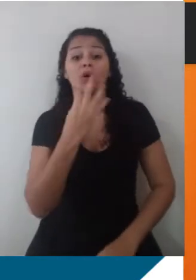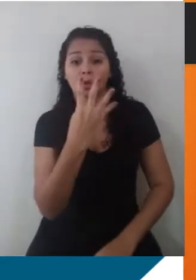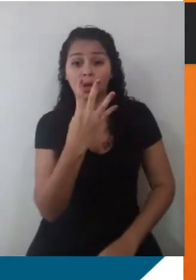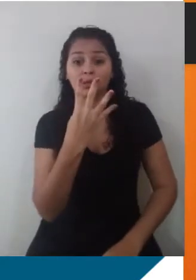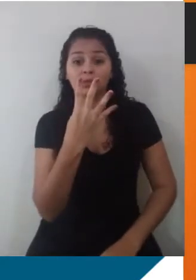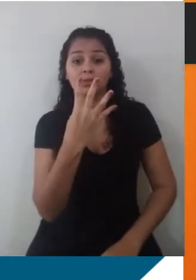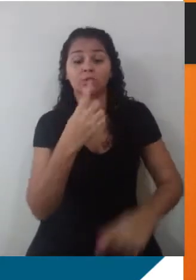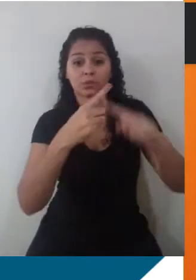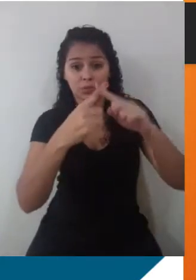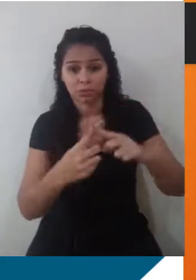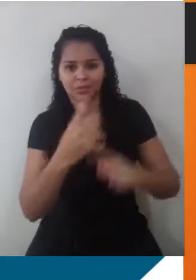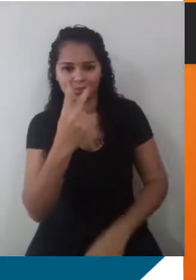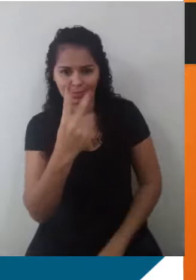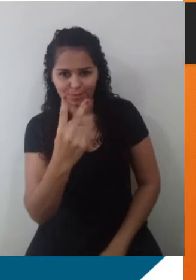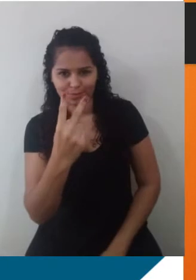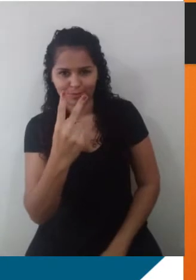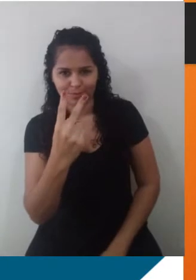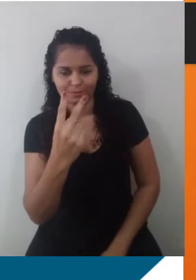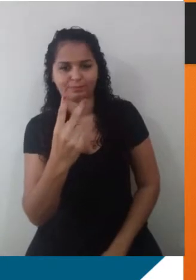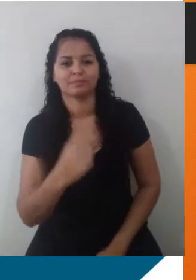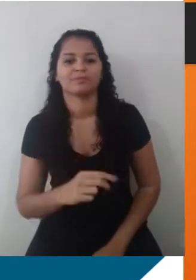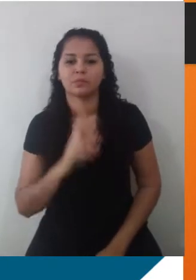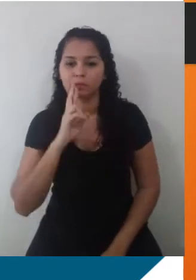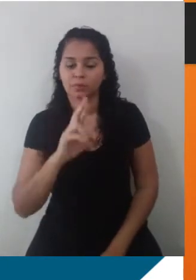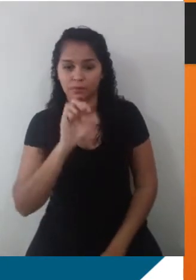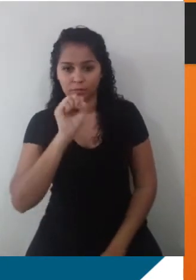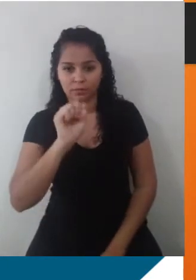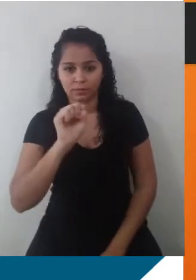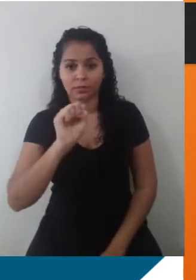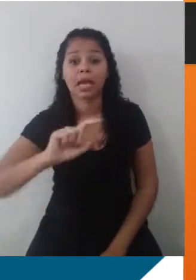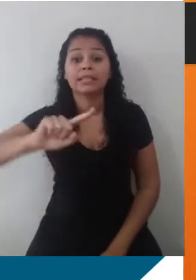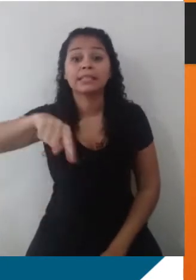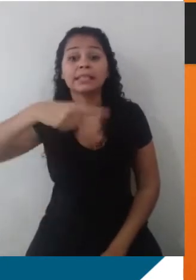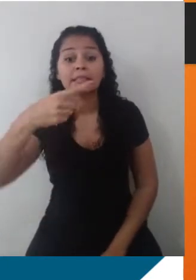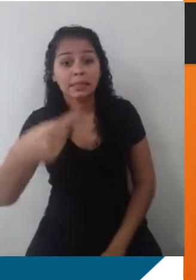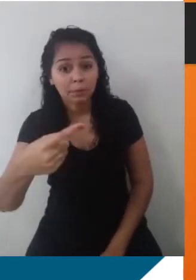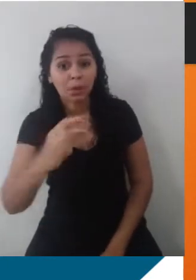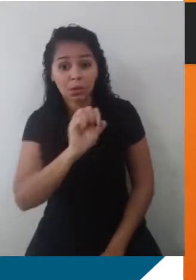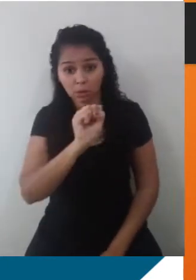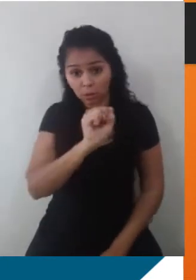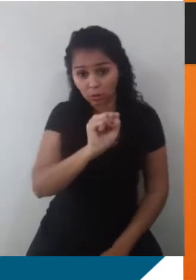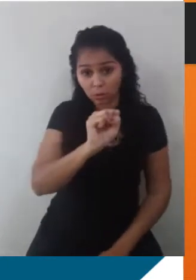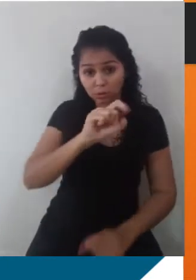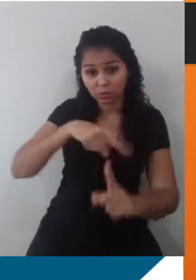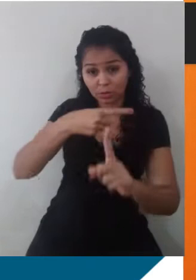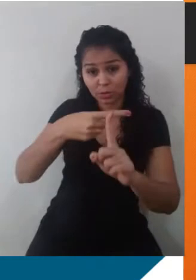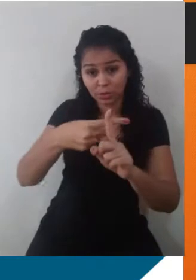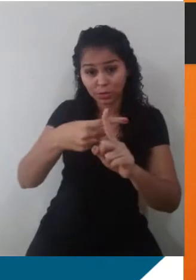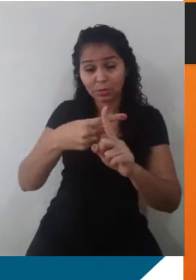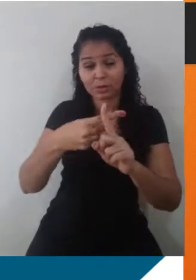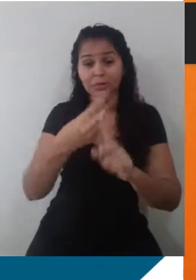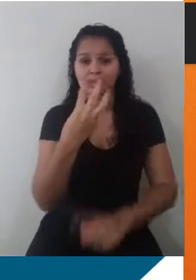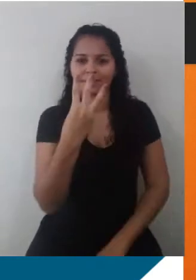multiplicar 4 por 2. Nesse caso, isso vai virar 8. Mas depois, a esse 8 serão adicionadas